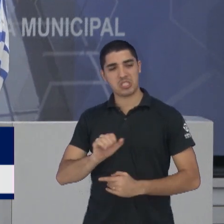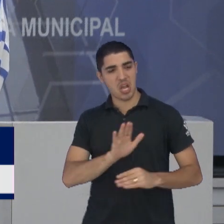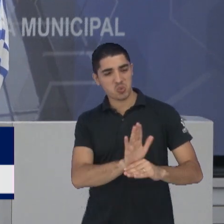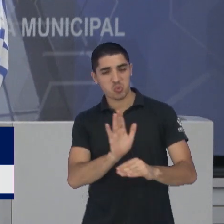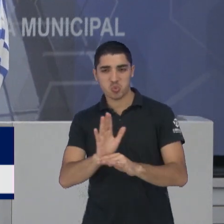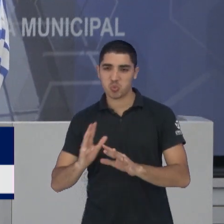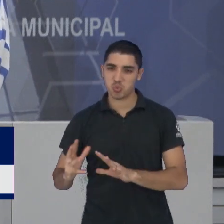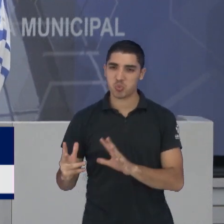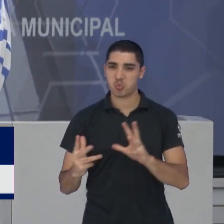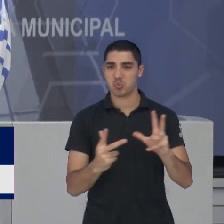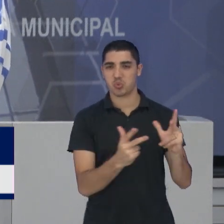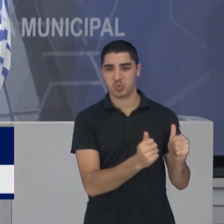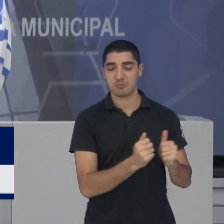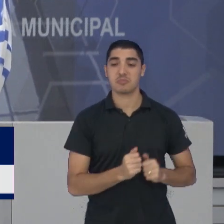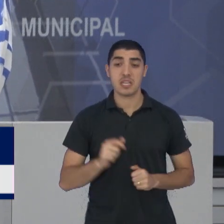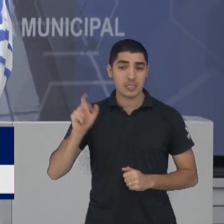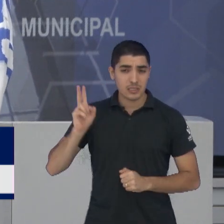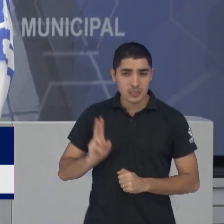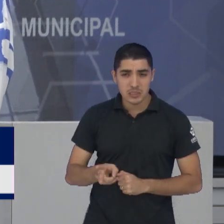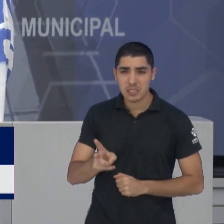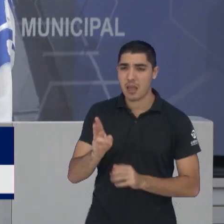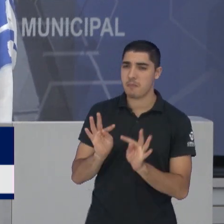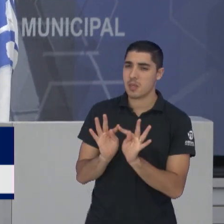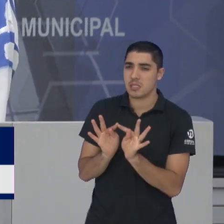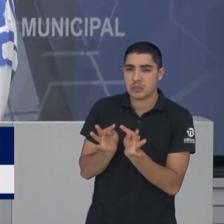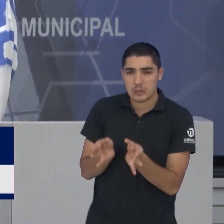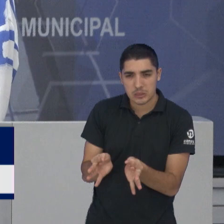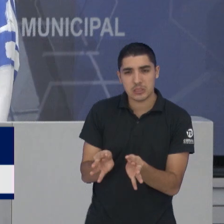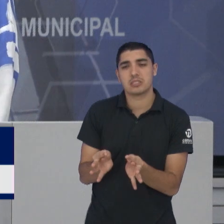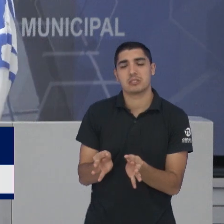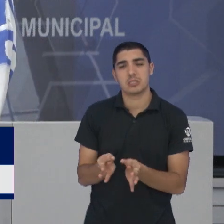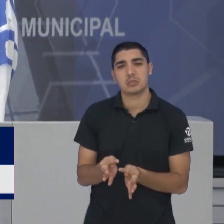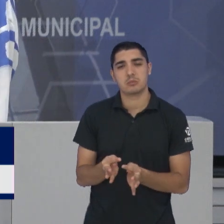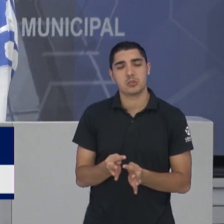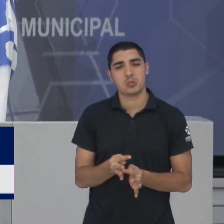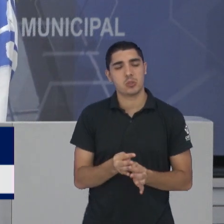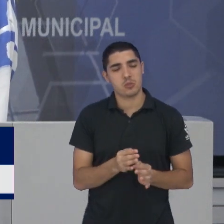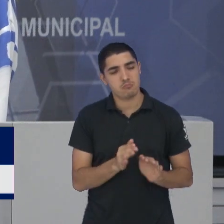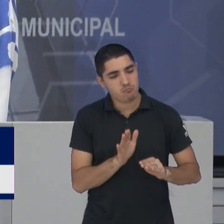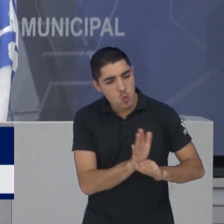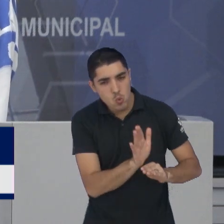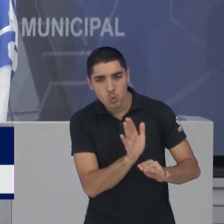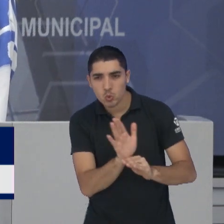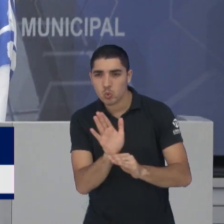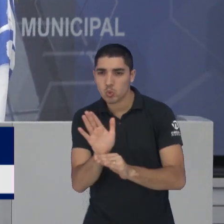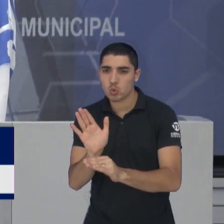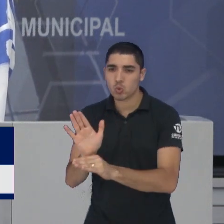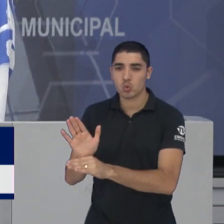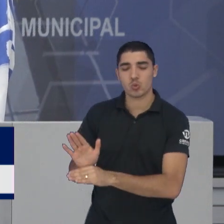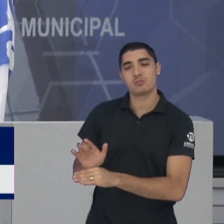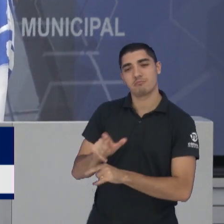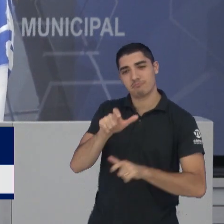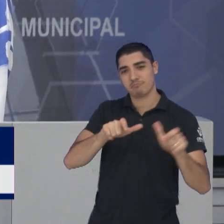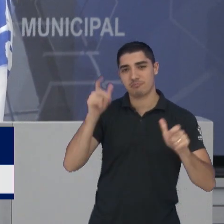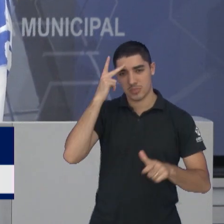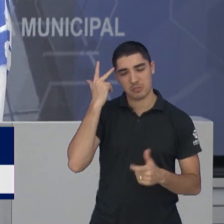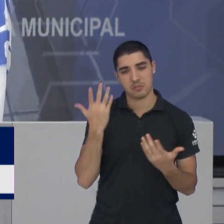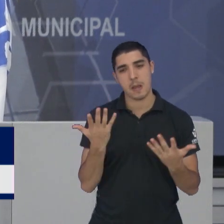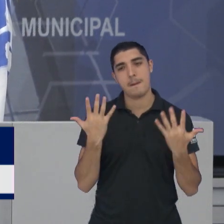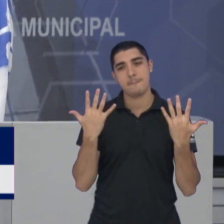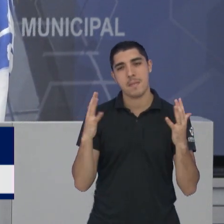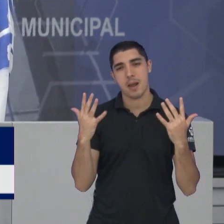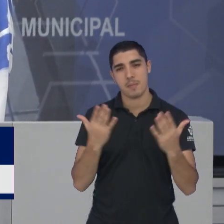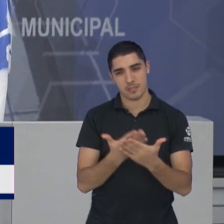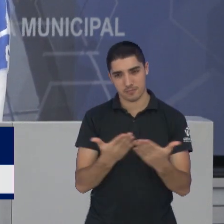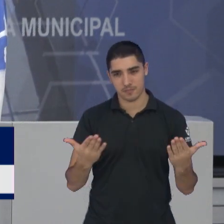anonimamente. Sempre na humildade, na calada, só ajudando quem ele podia. Então, meus parabéns a